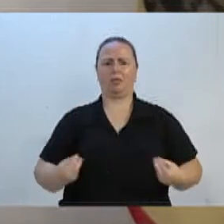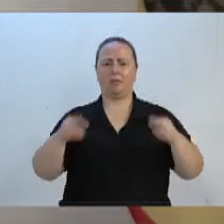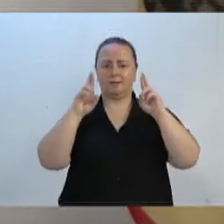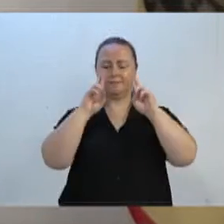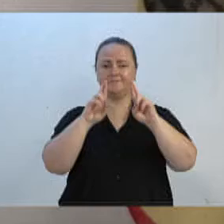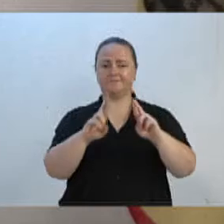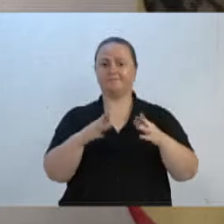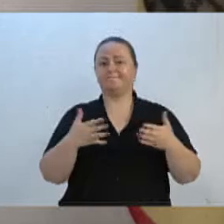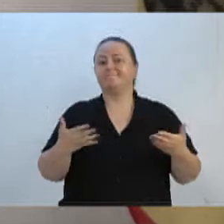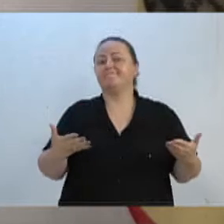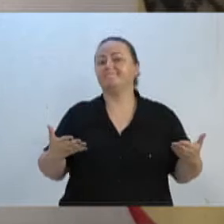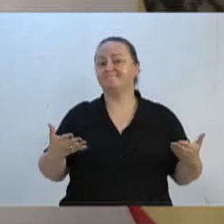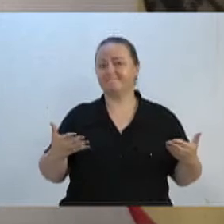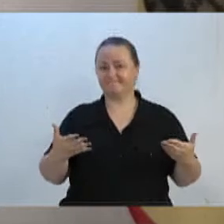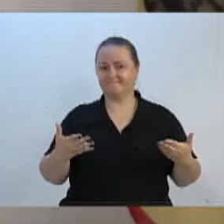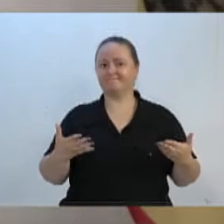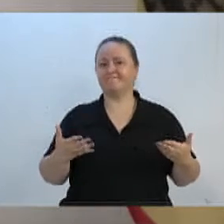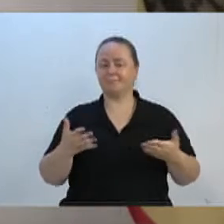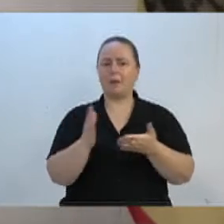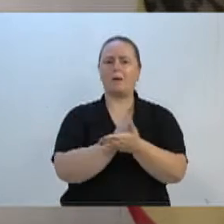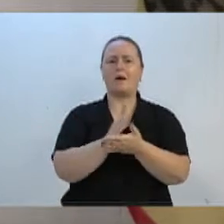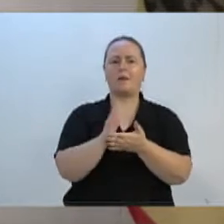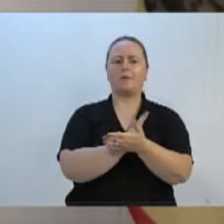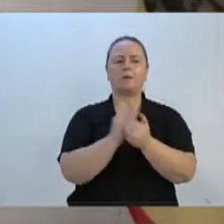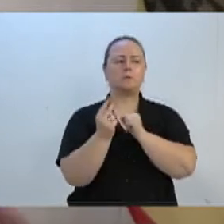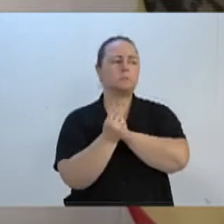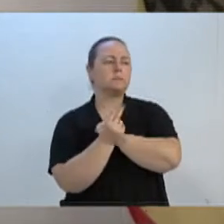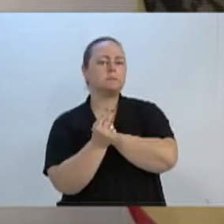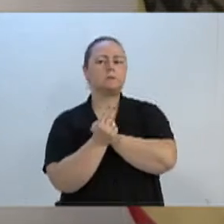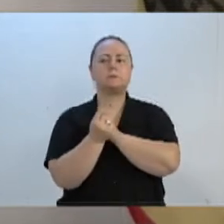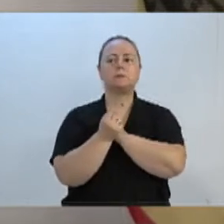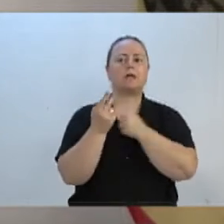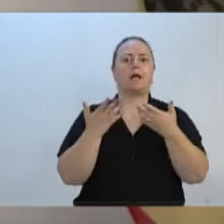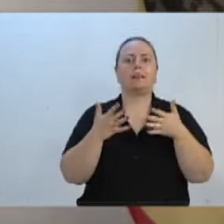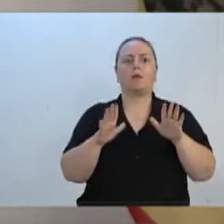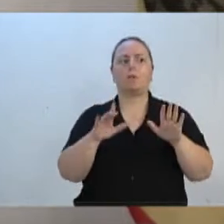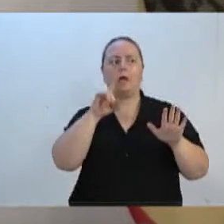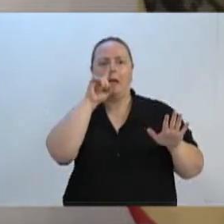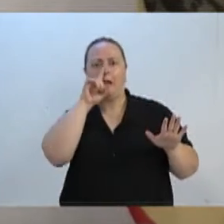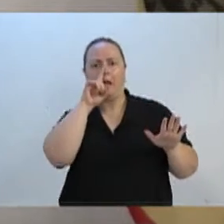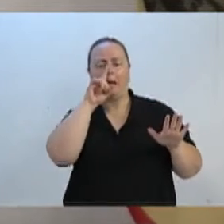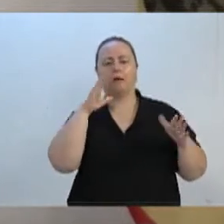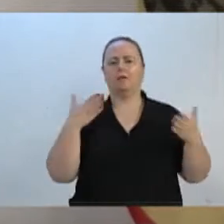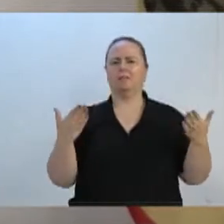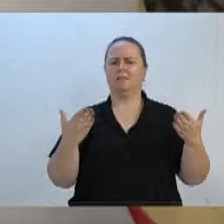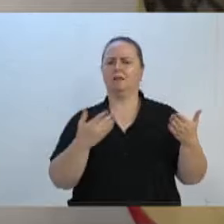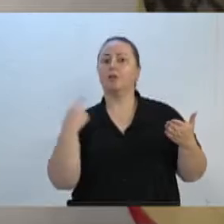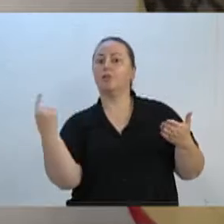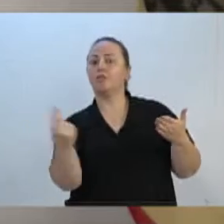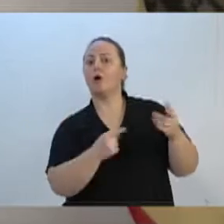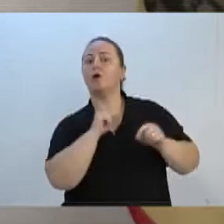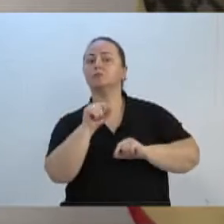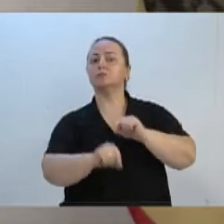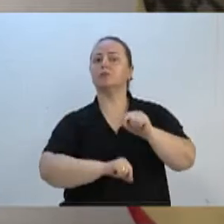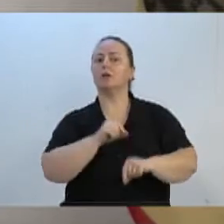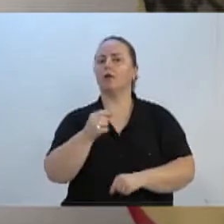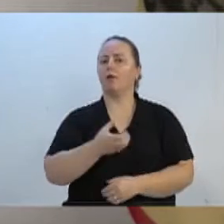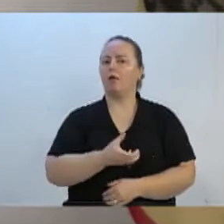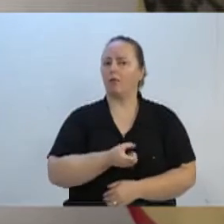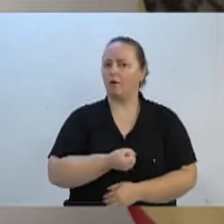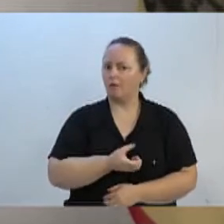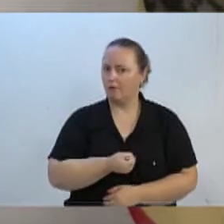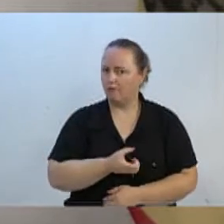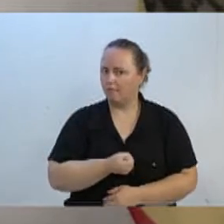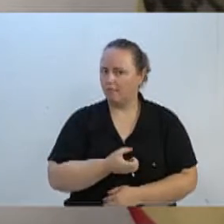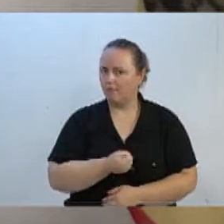encampa para não correr esse risco. E nós também, para não corrermos esse risco, por covardia,